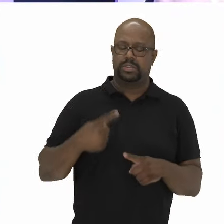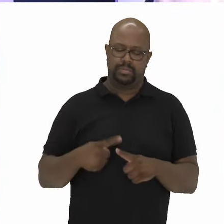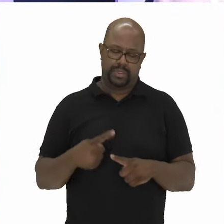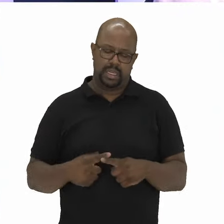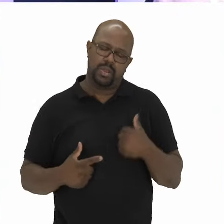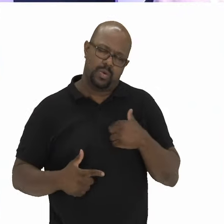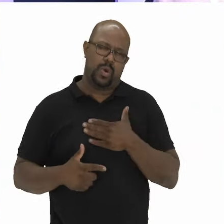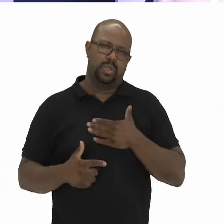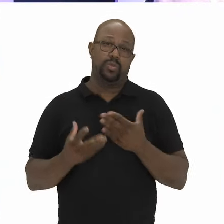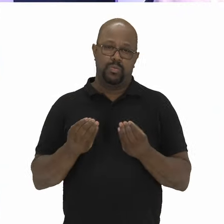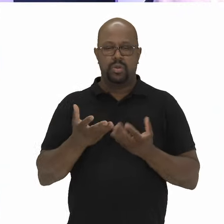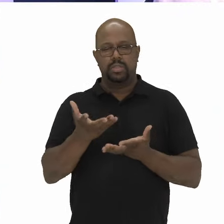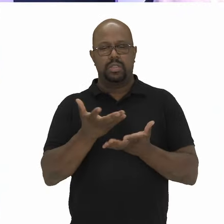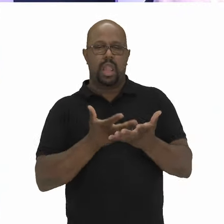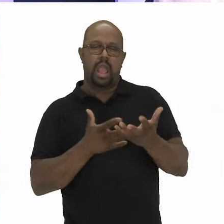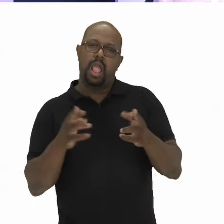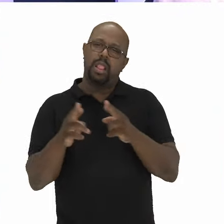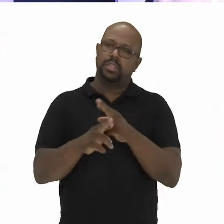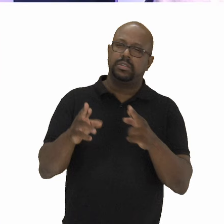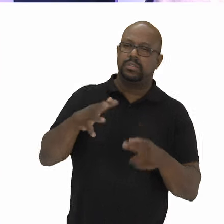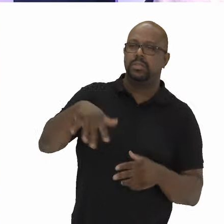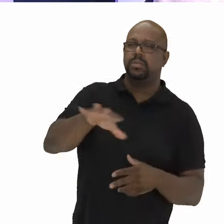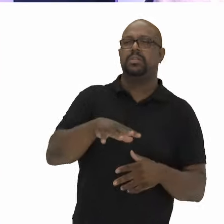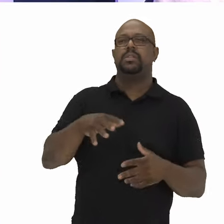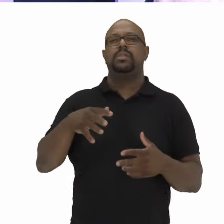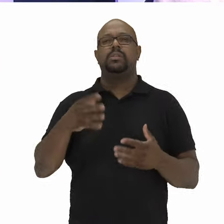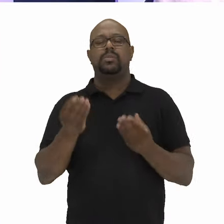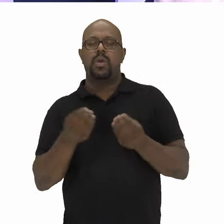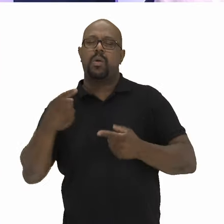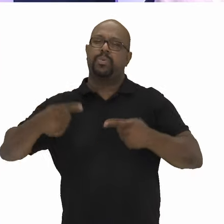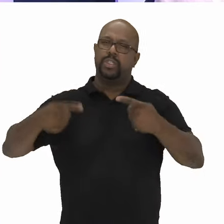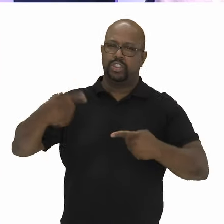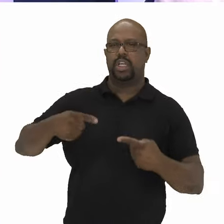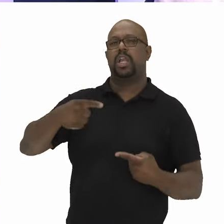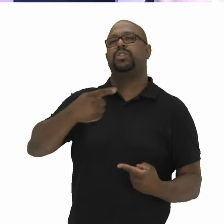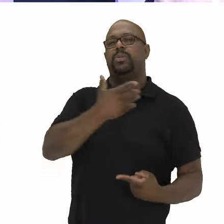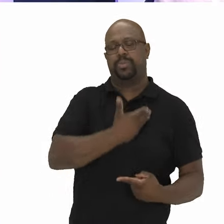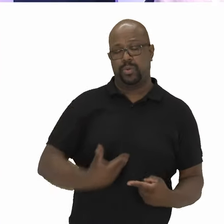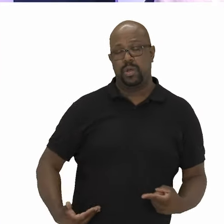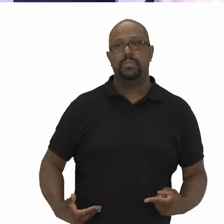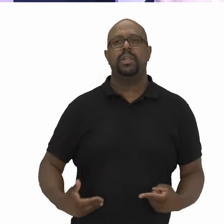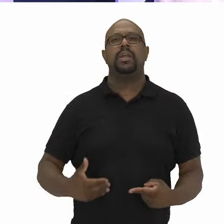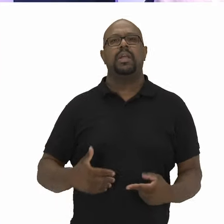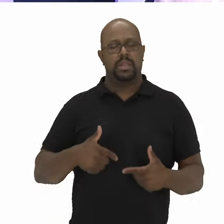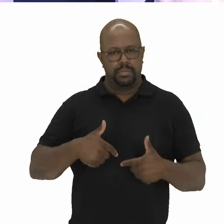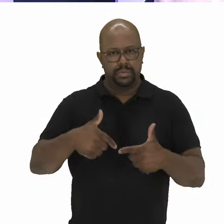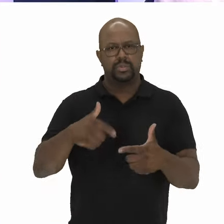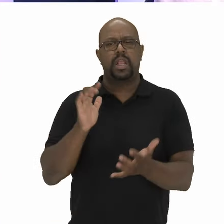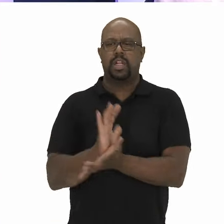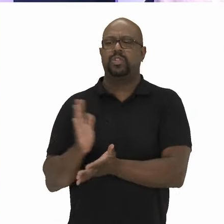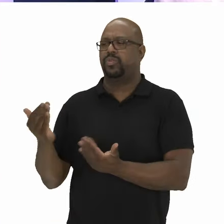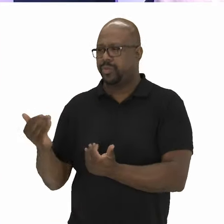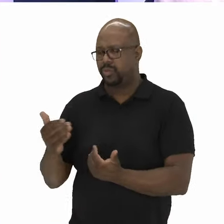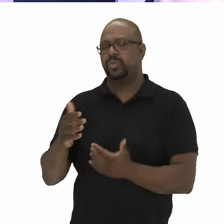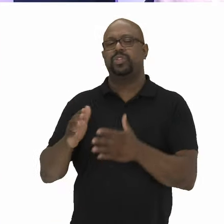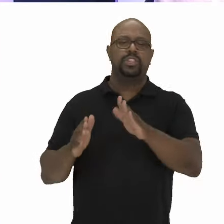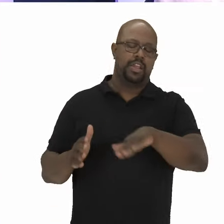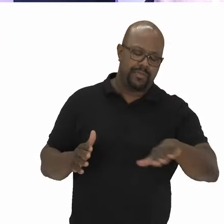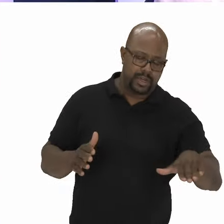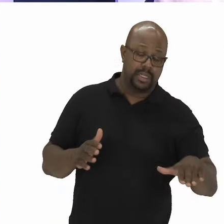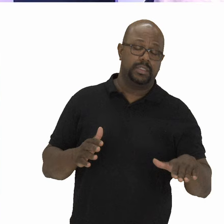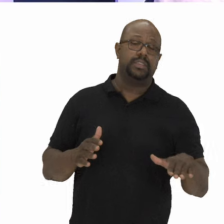de todas assim eu gosto muito da relação com advoc da incidência em políticas públicas e a gente atua na área de juventude